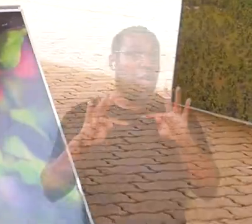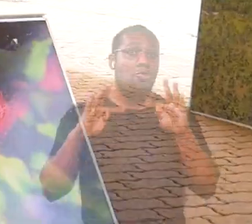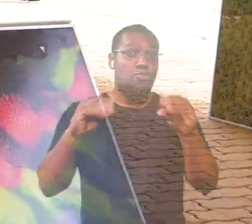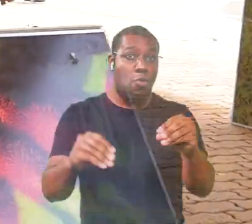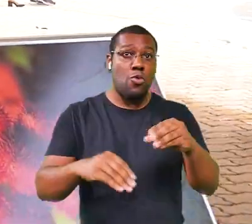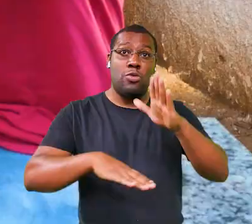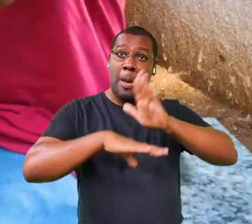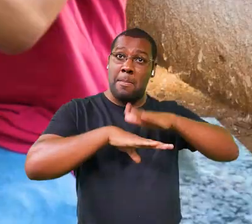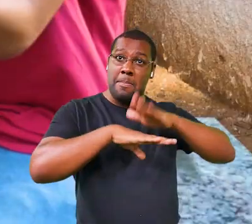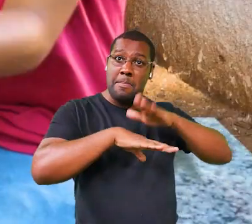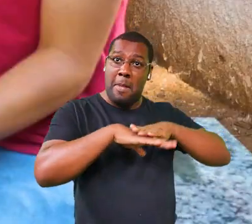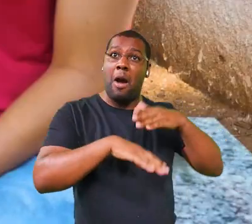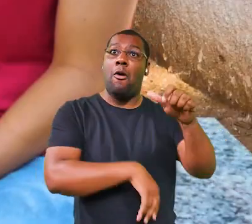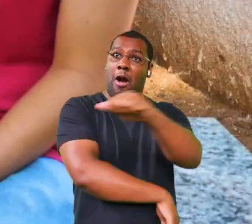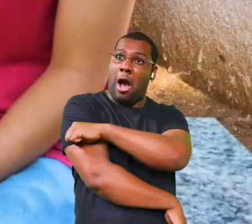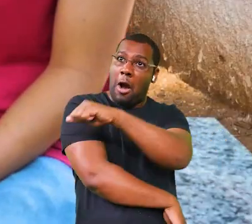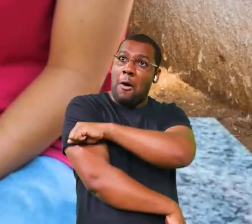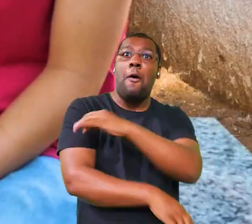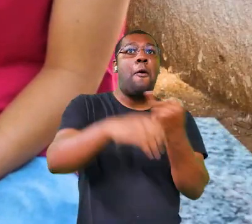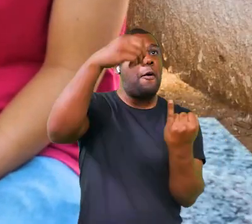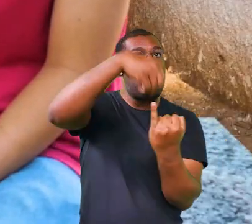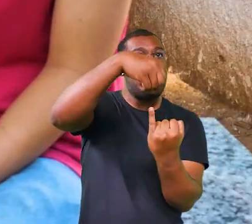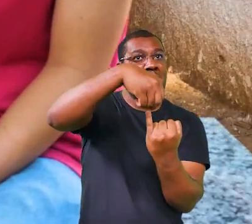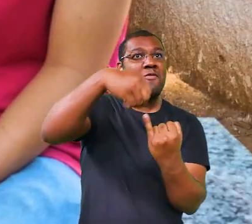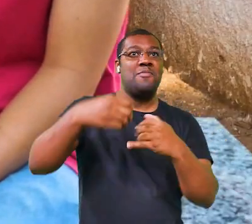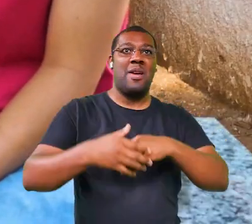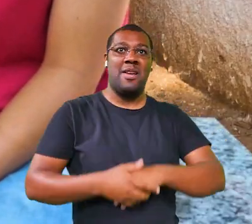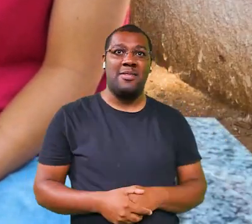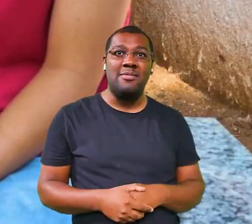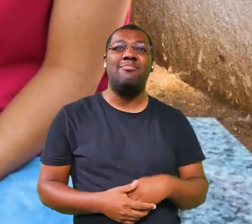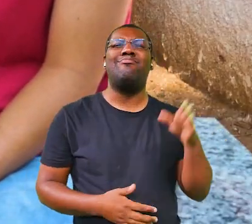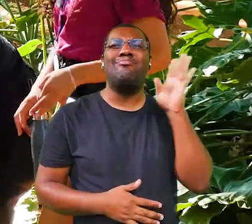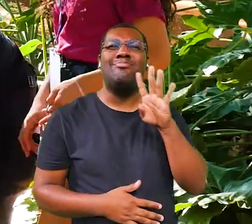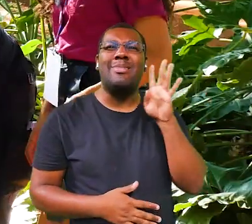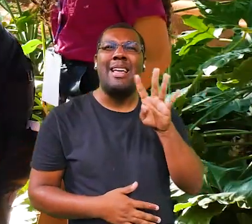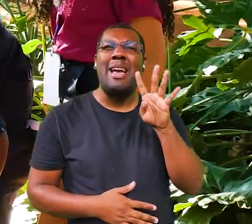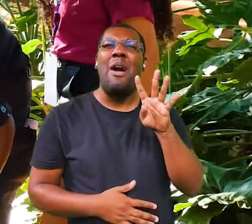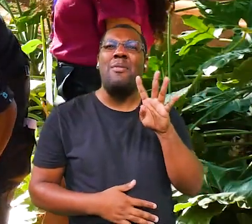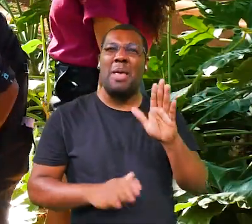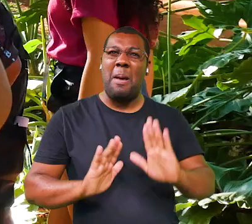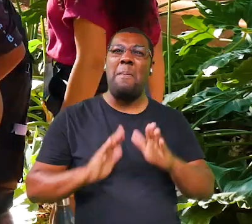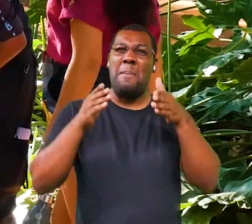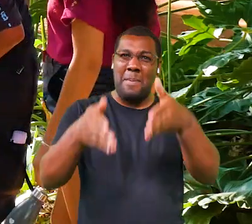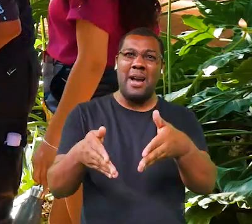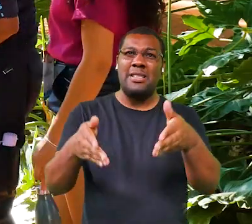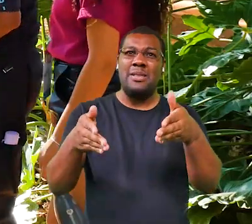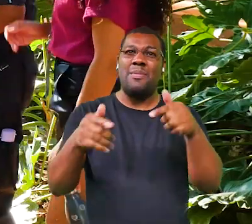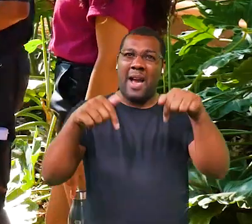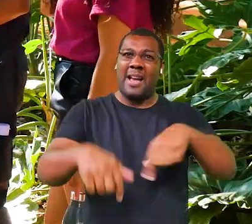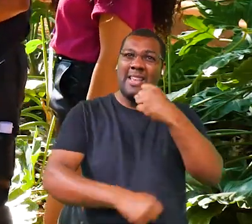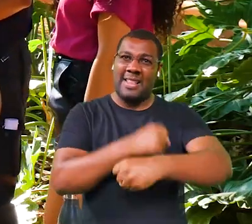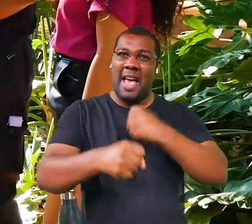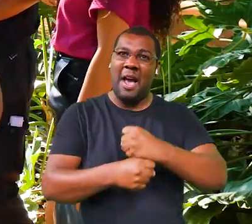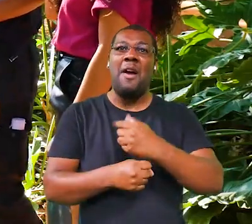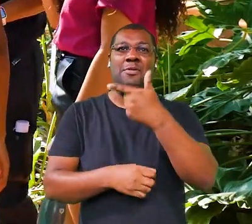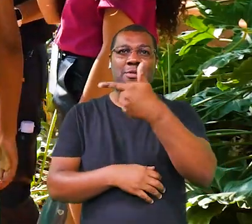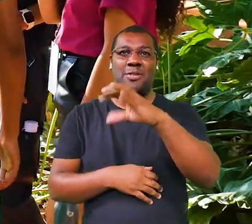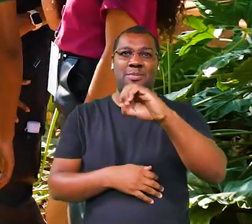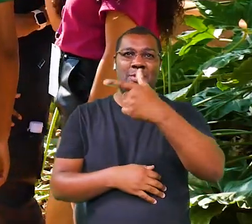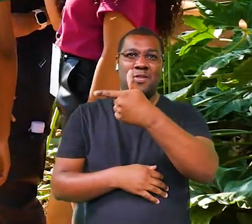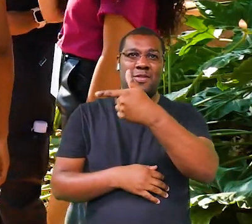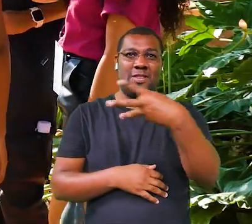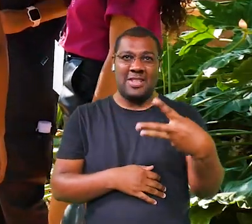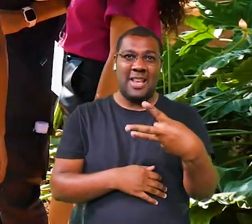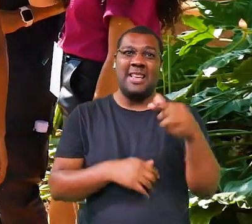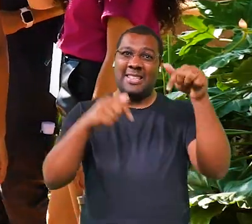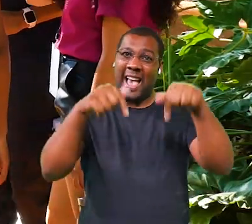Isso aqui tudo é a gente que fez, entendeu? É muito interessante. E tem sido muito bacana participar aqui